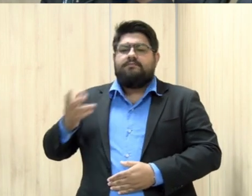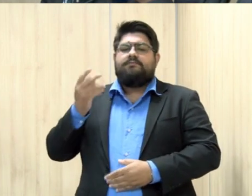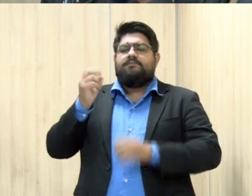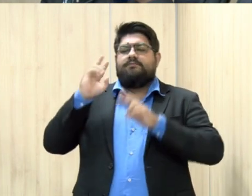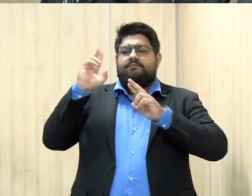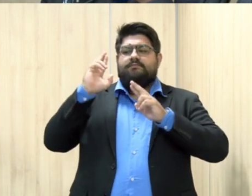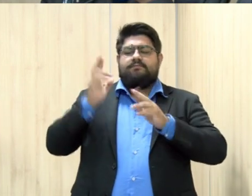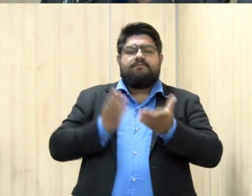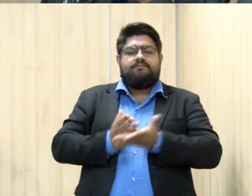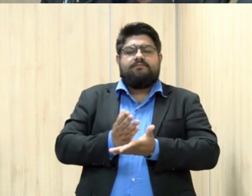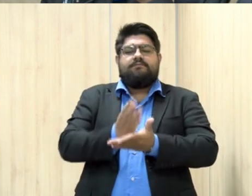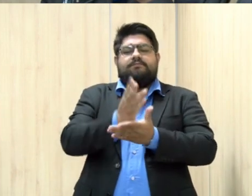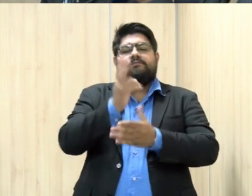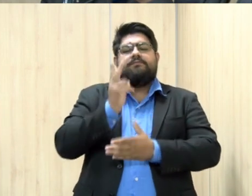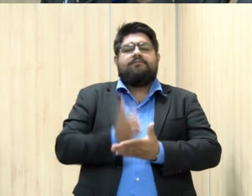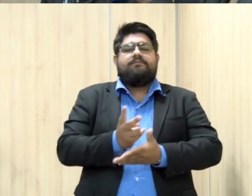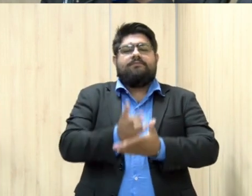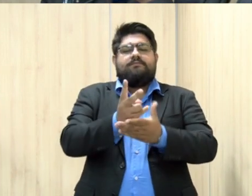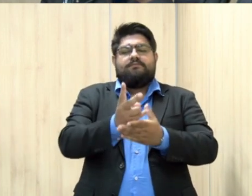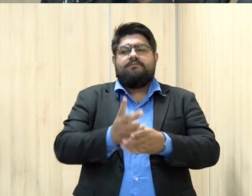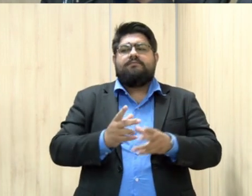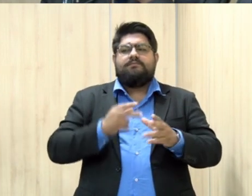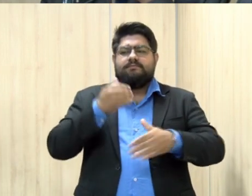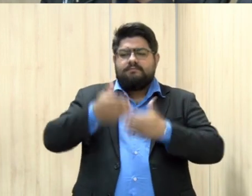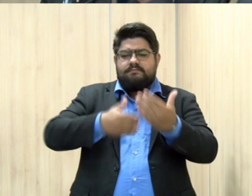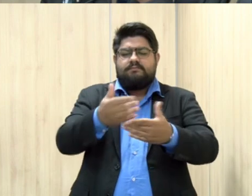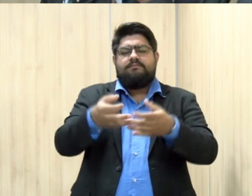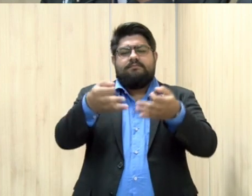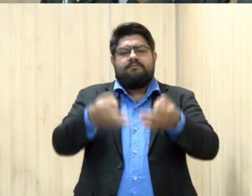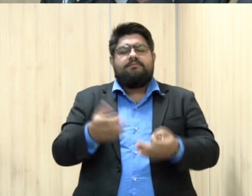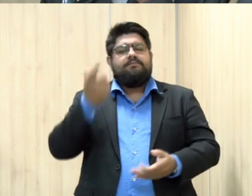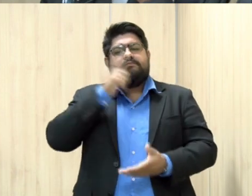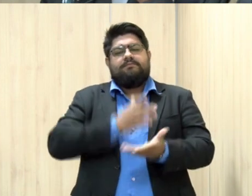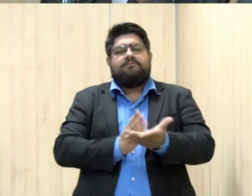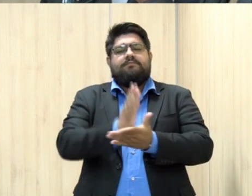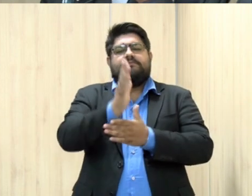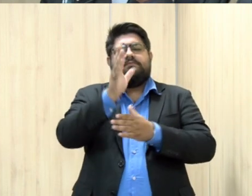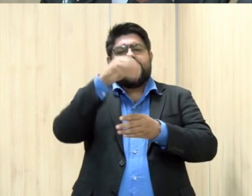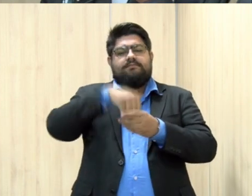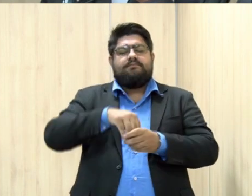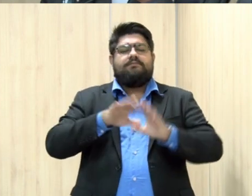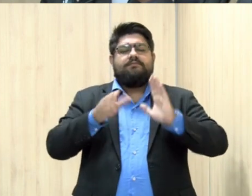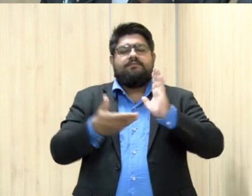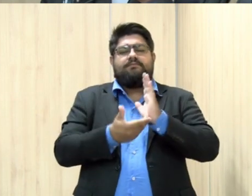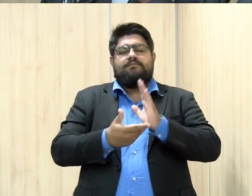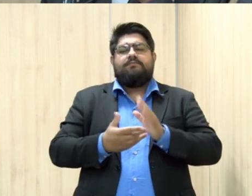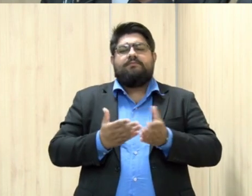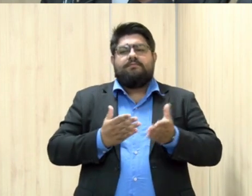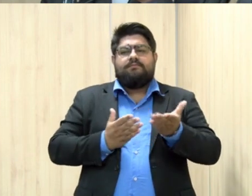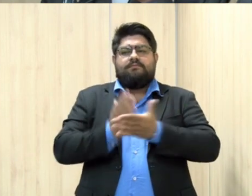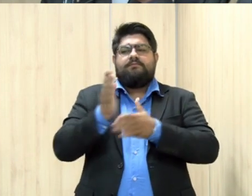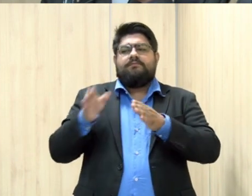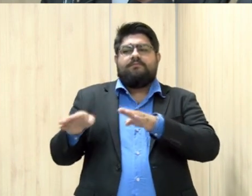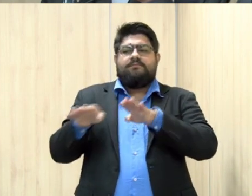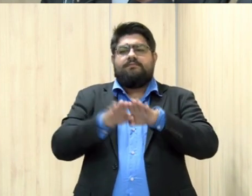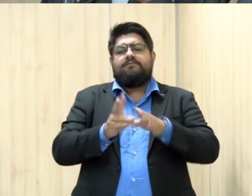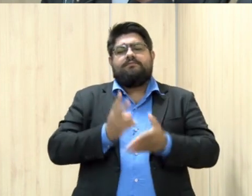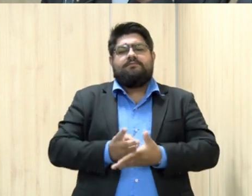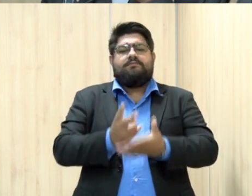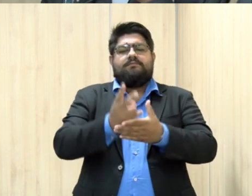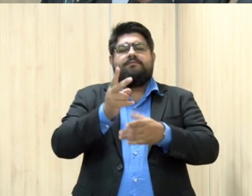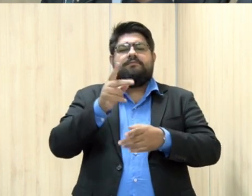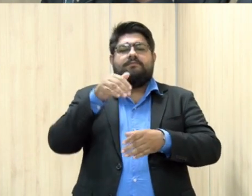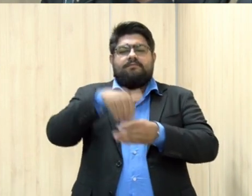tramitação aconteça dentro da normalidade que a gente consiga aprovar no plenário Está aprovado por unanimidade segue ao